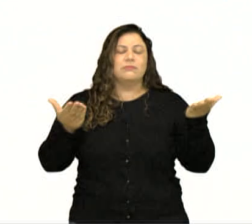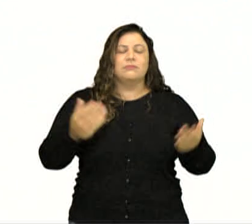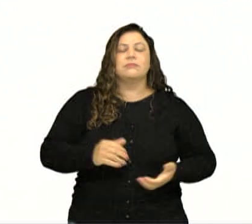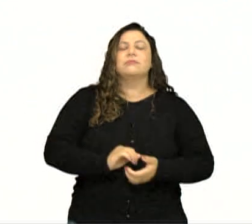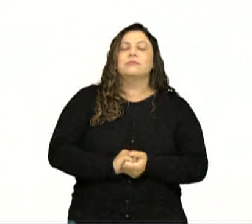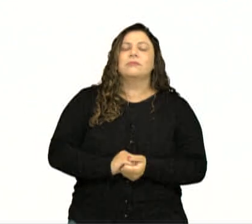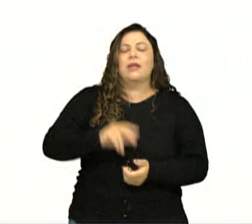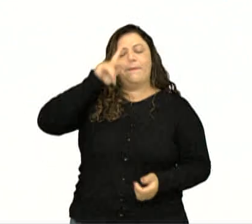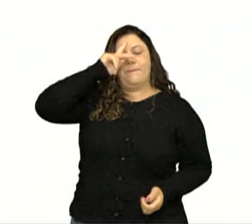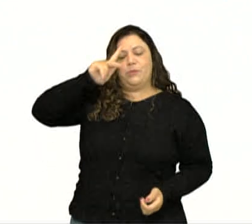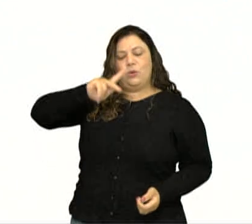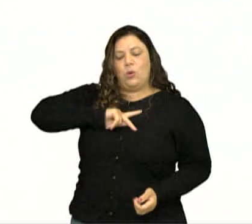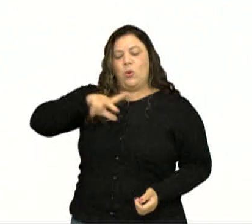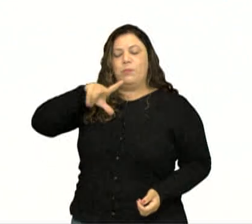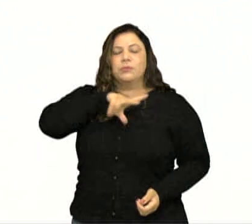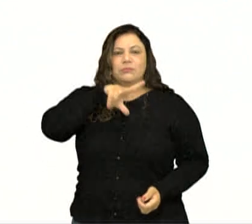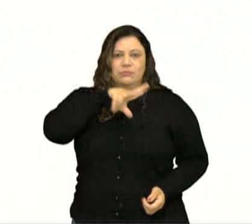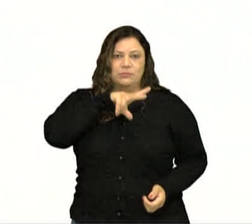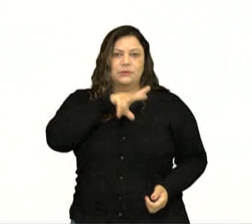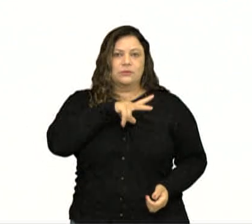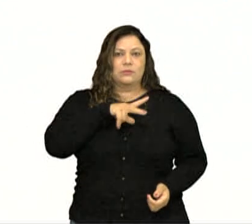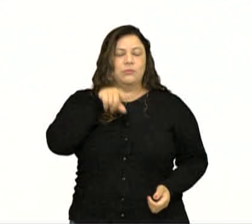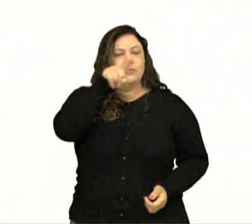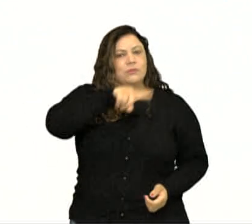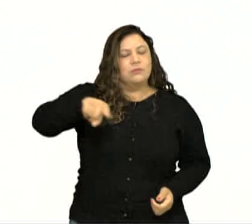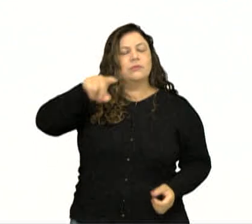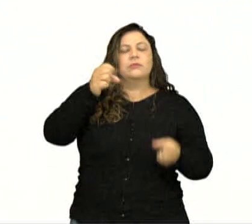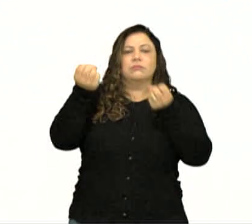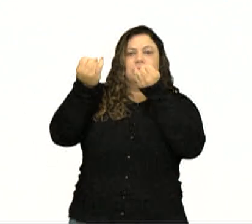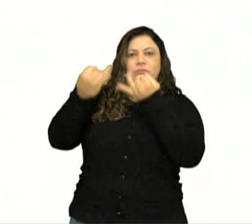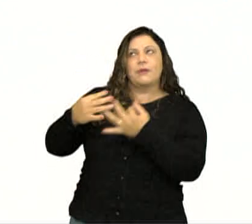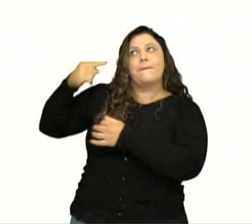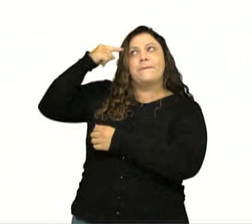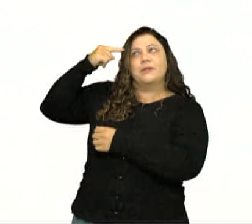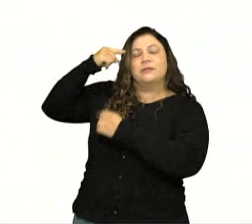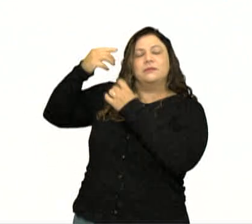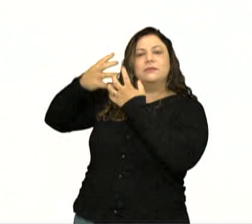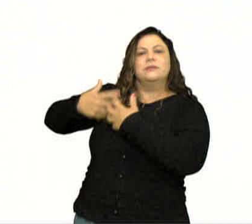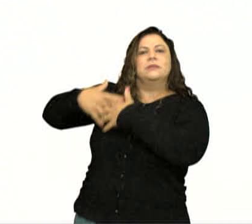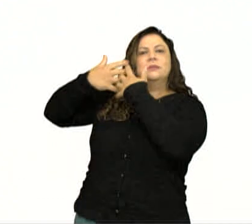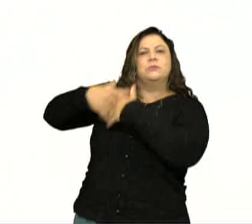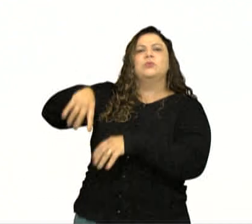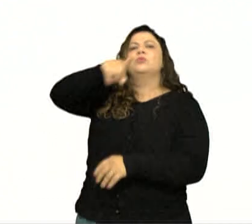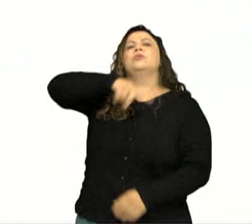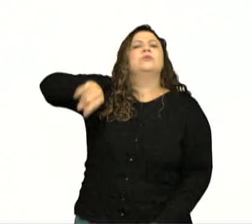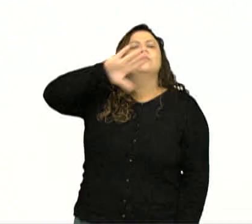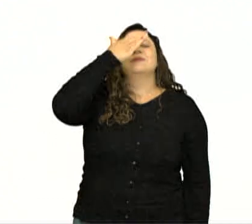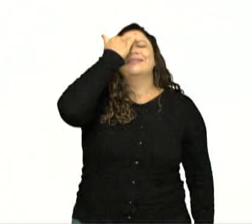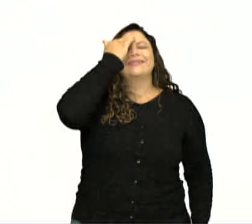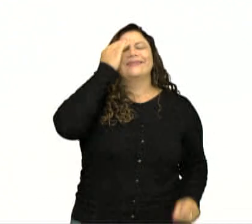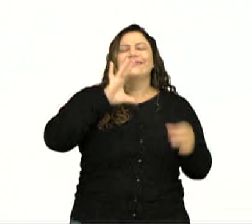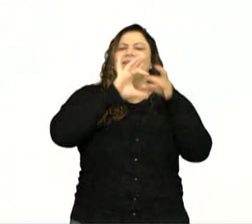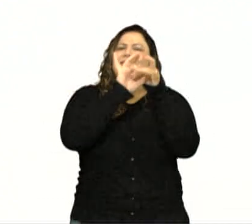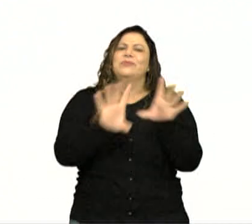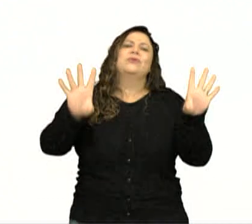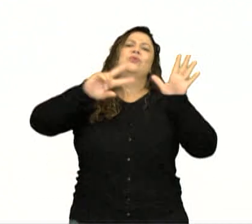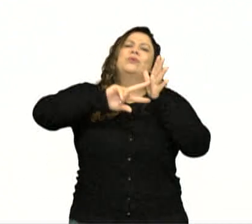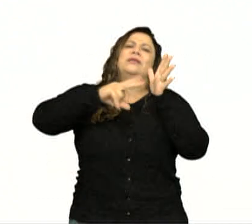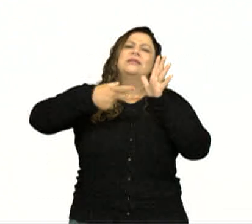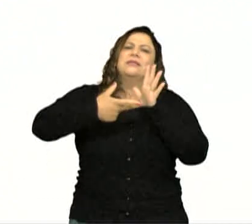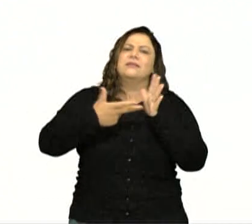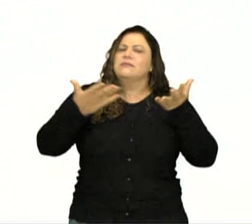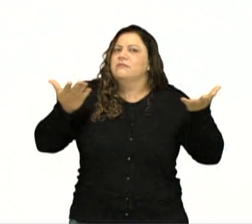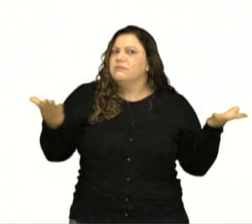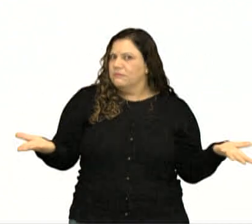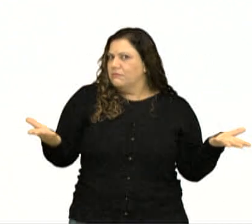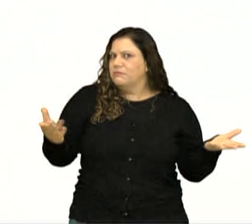questão pessoal, tá? É para vocês falarem aí o pensamento de vocês. O que vocês entendem por liberdade? O que significa liberdade? Como